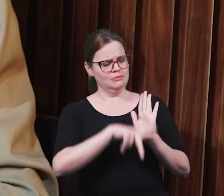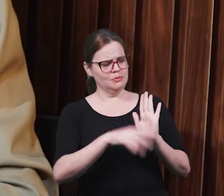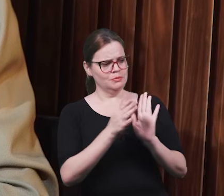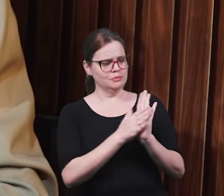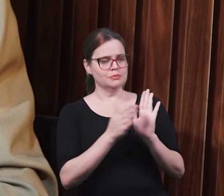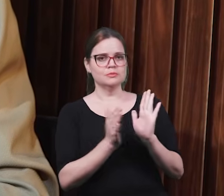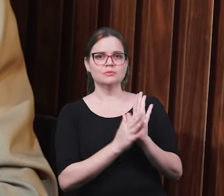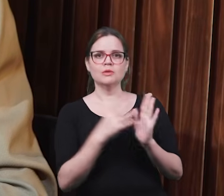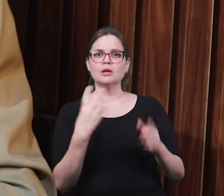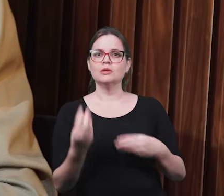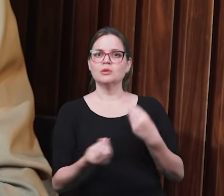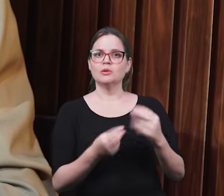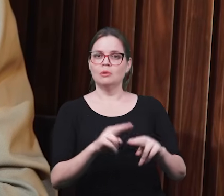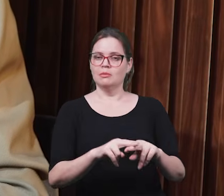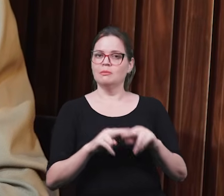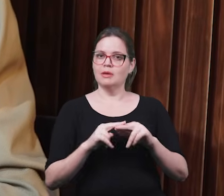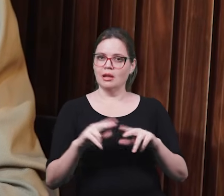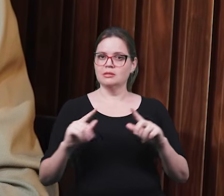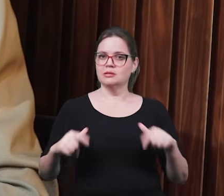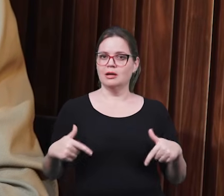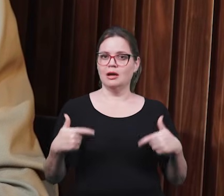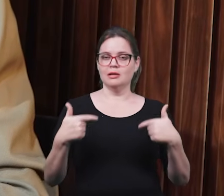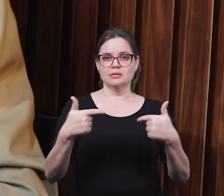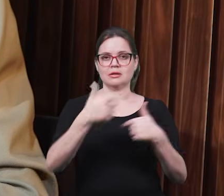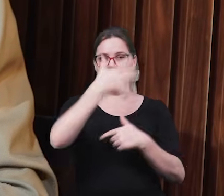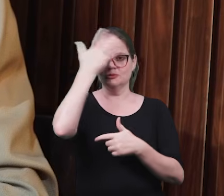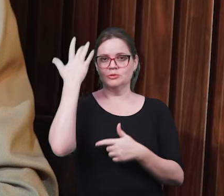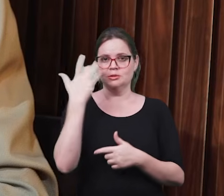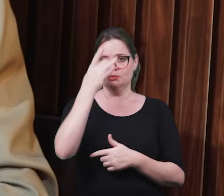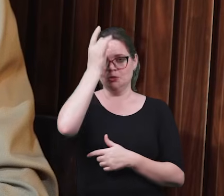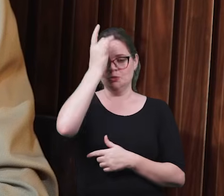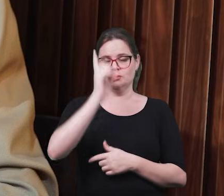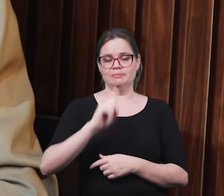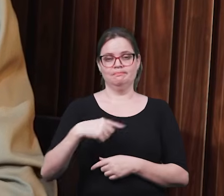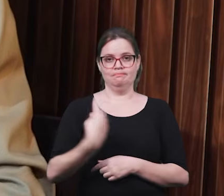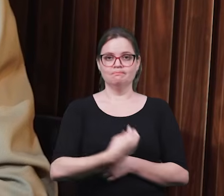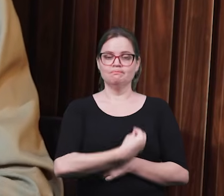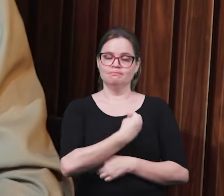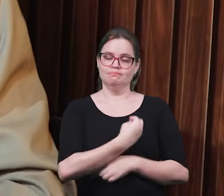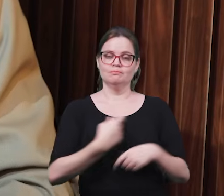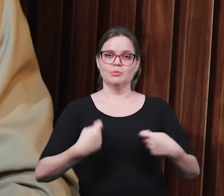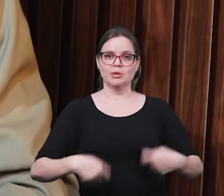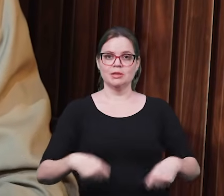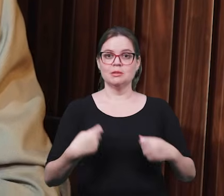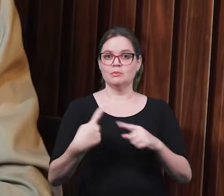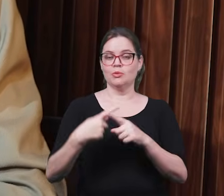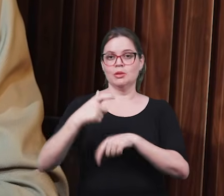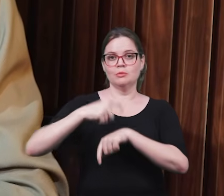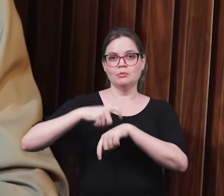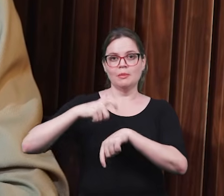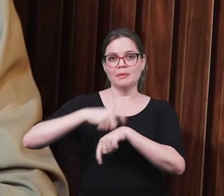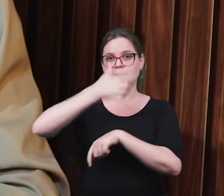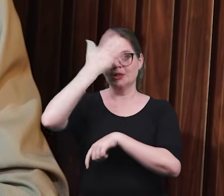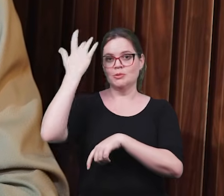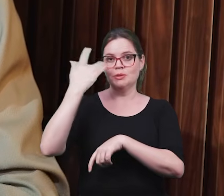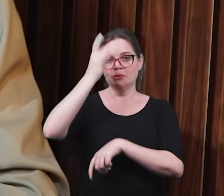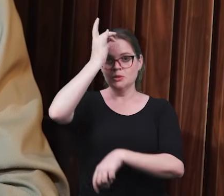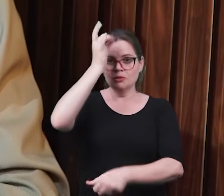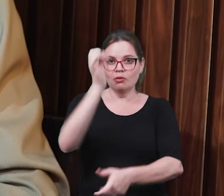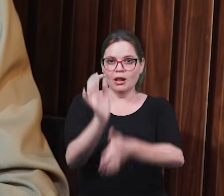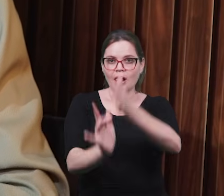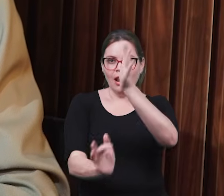meio desta manifestação viva do Espírito Santo na nossa vida, né? E o Espírito Santo, quando ele foi